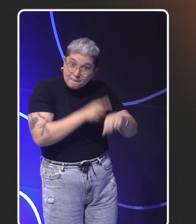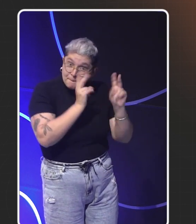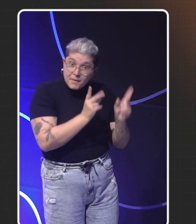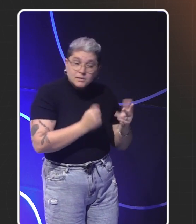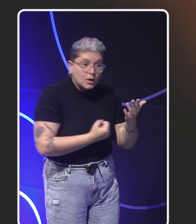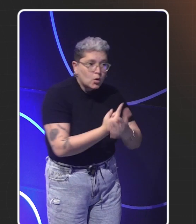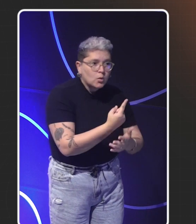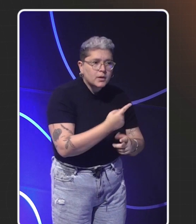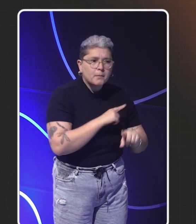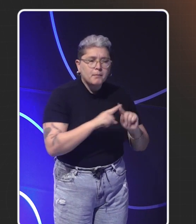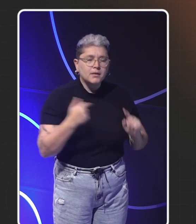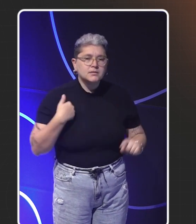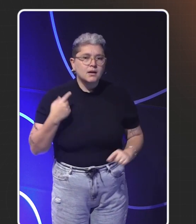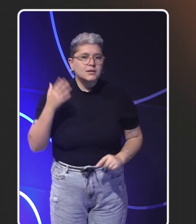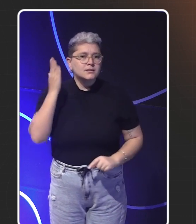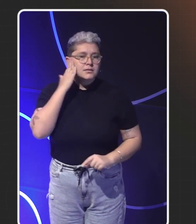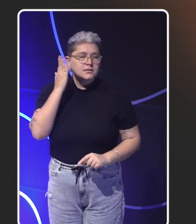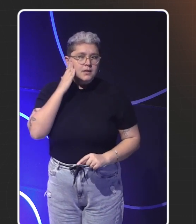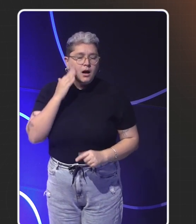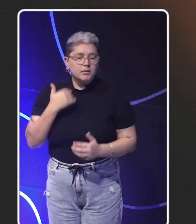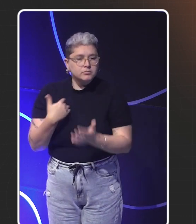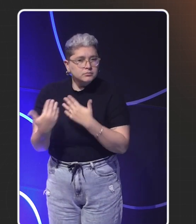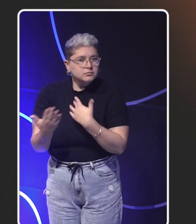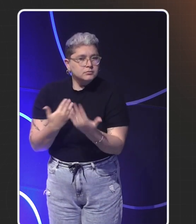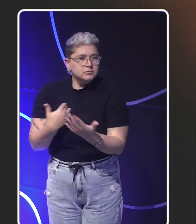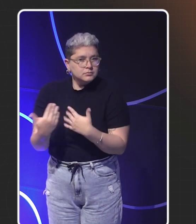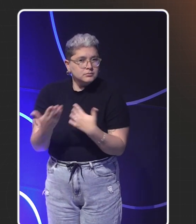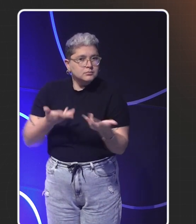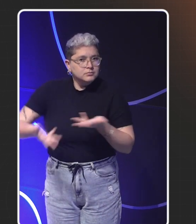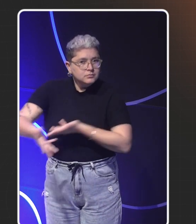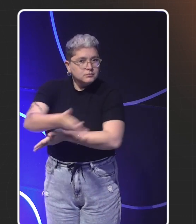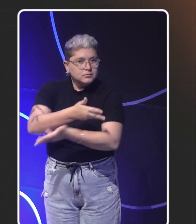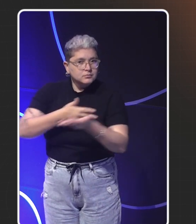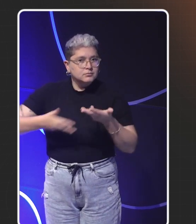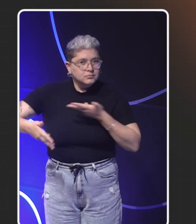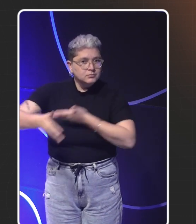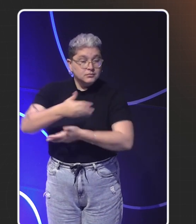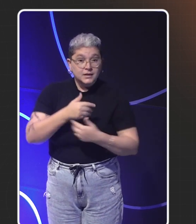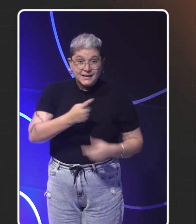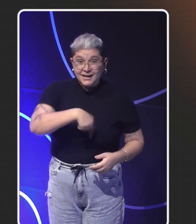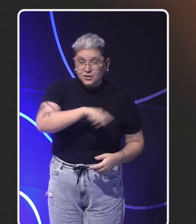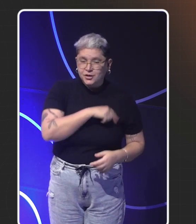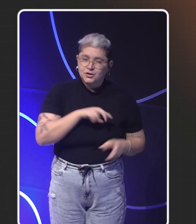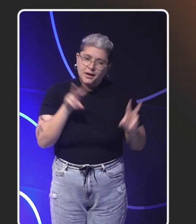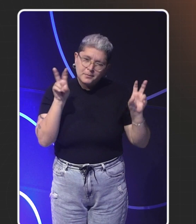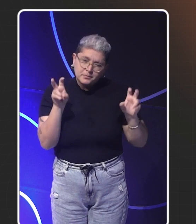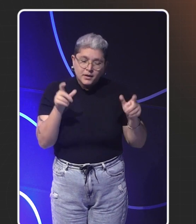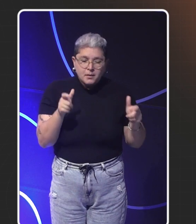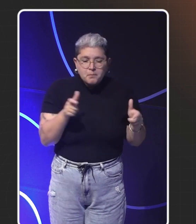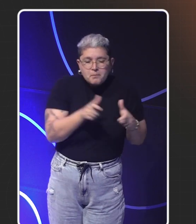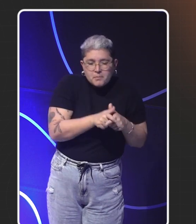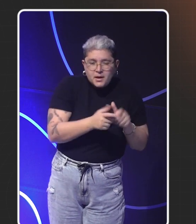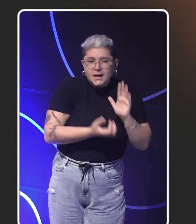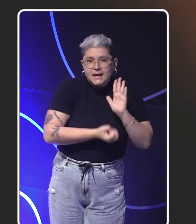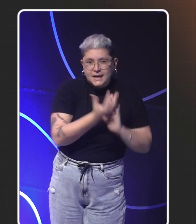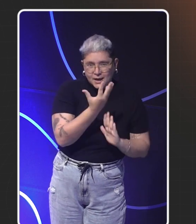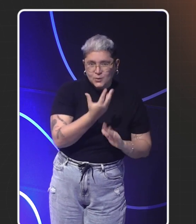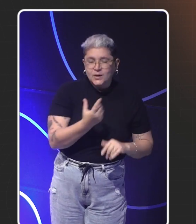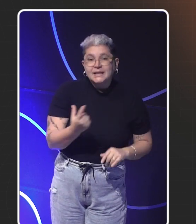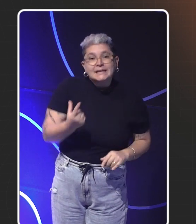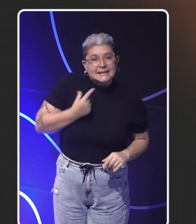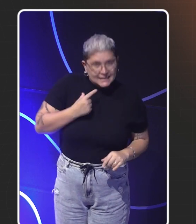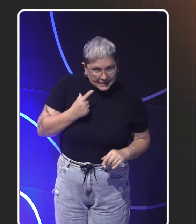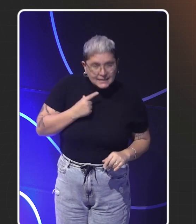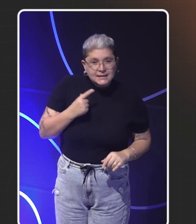no subconsciente, a gente troca ideia sobre aquilo. E nós que somos nano-creators, micro-creators, enfim, temos muito